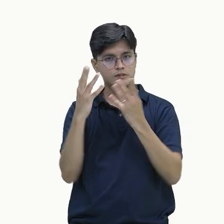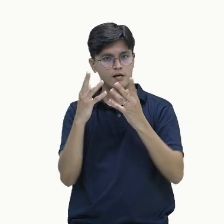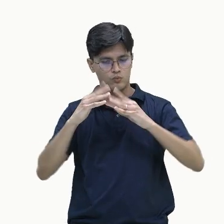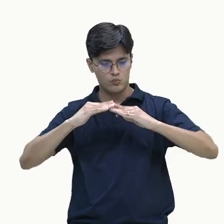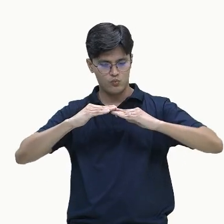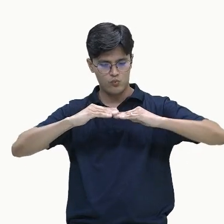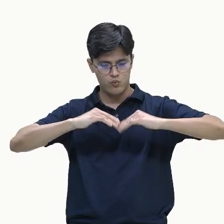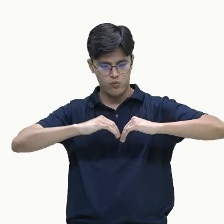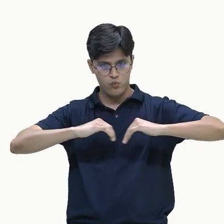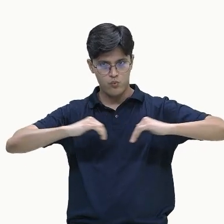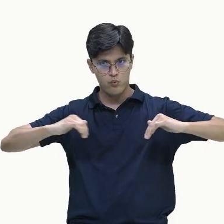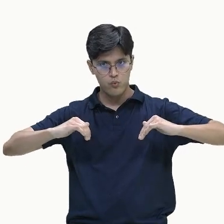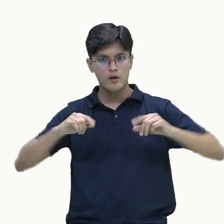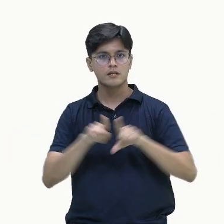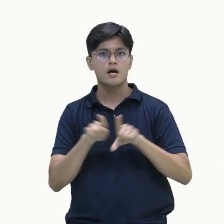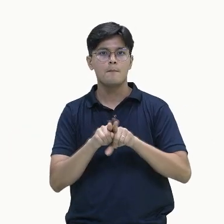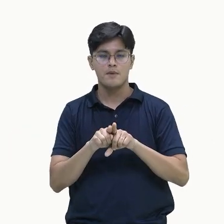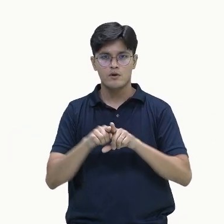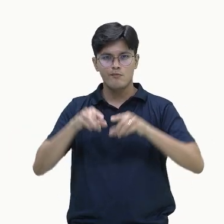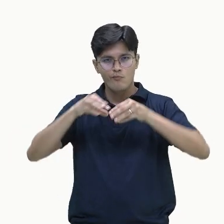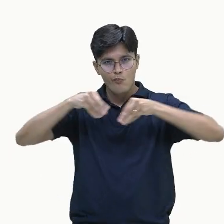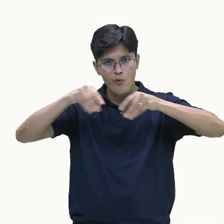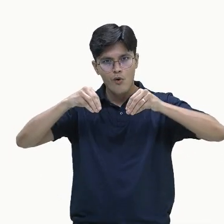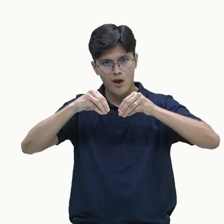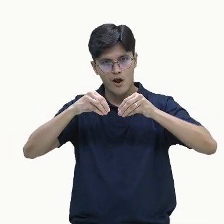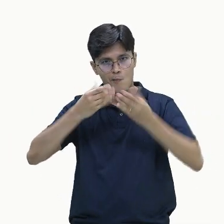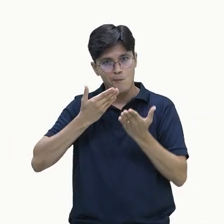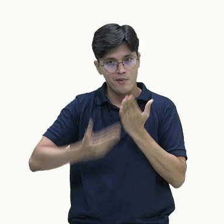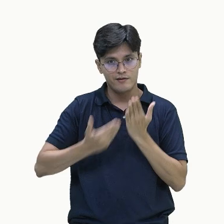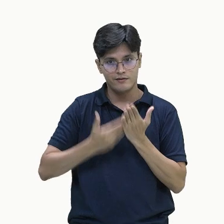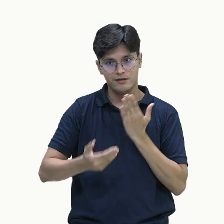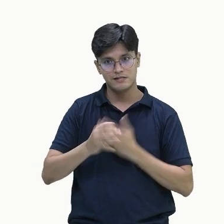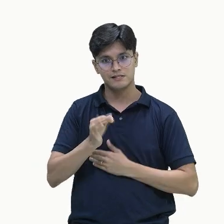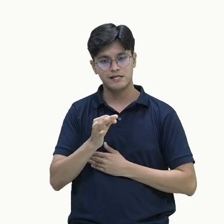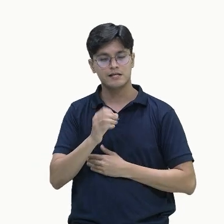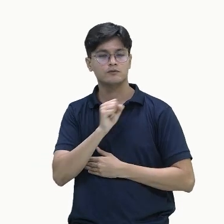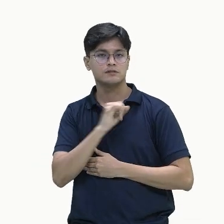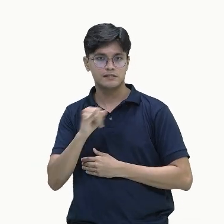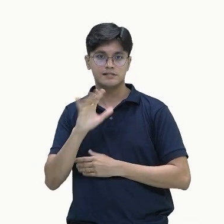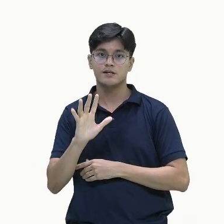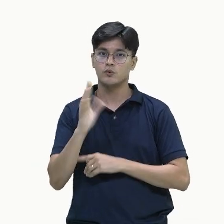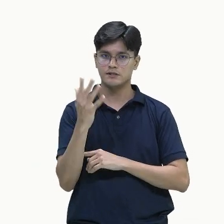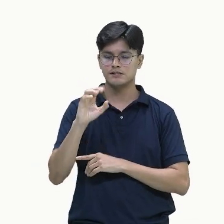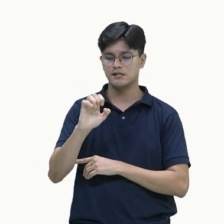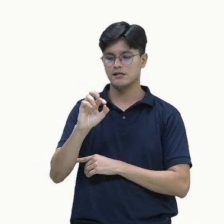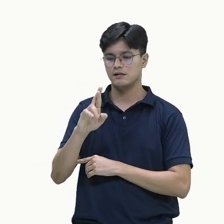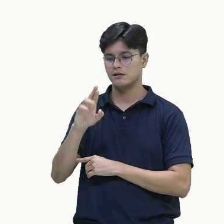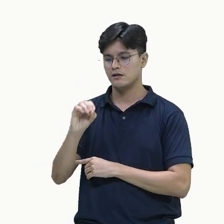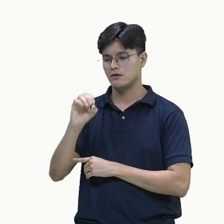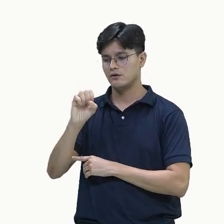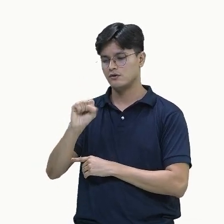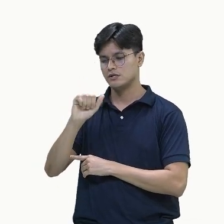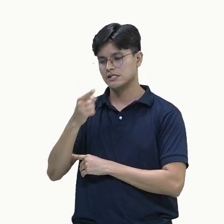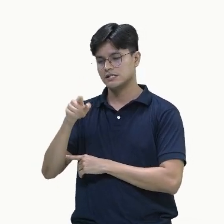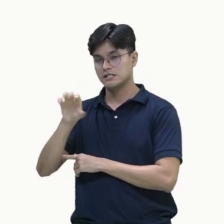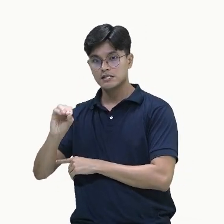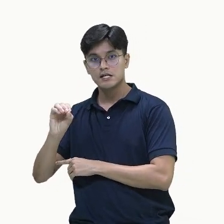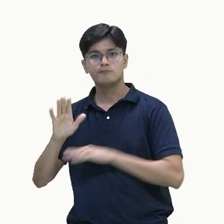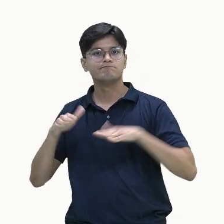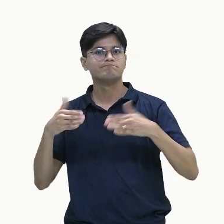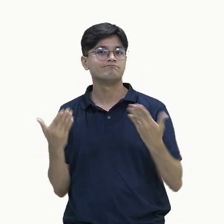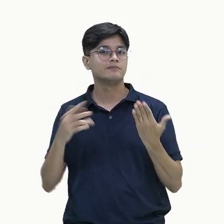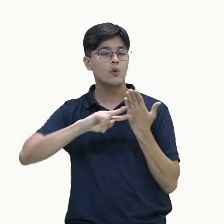um processo de erosão, eu já sei que, consequentemente, ele vai perder